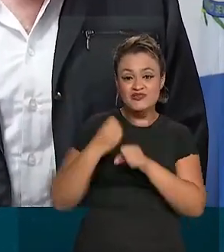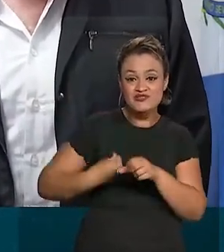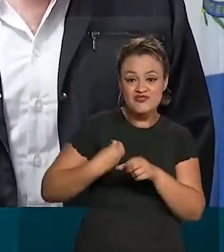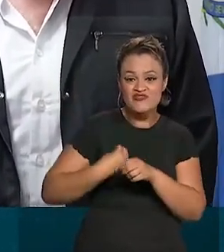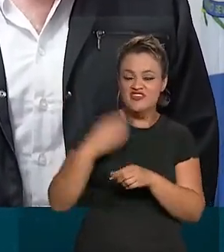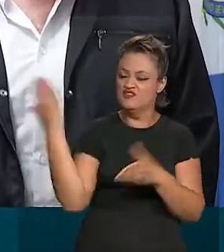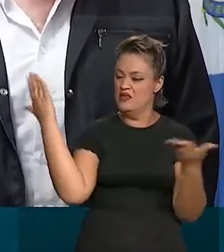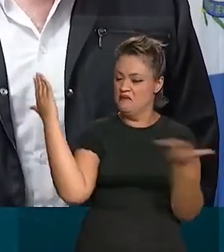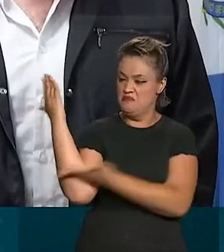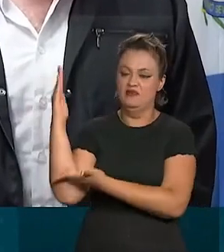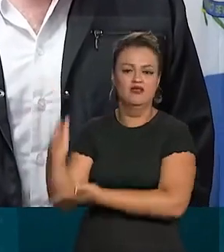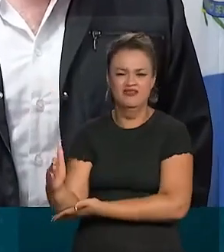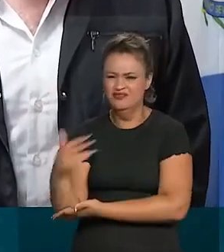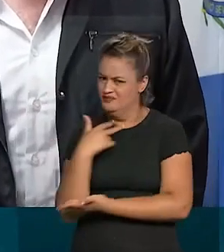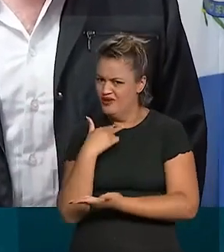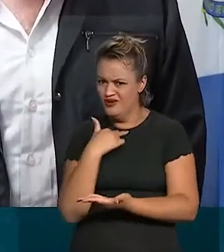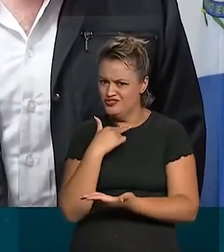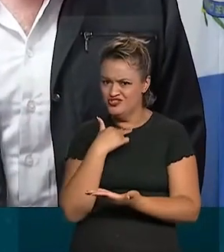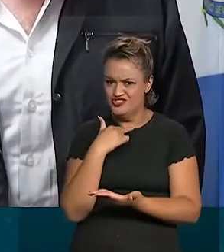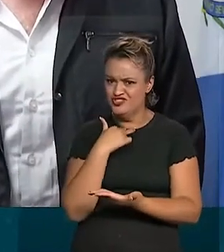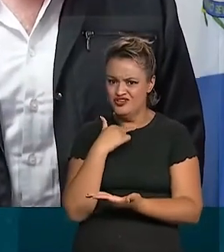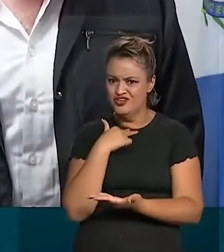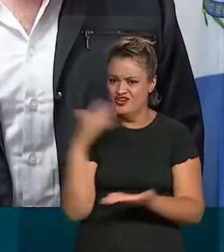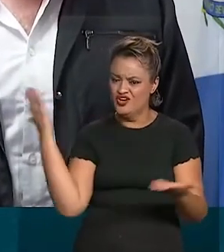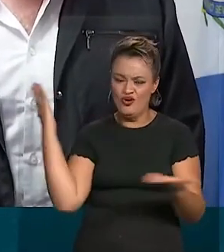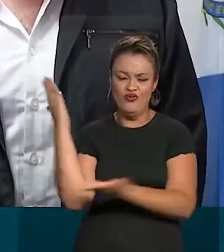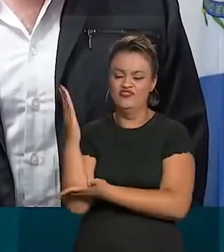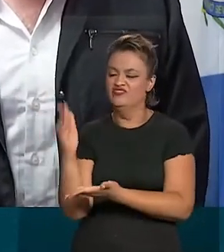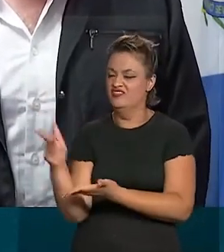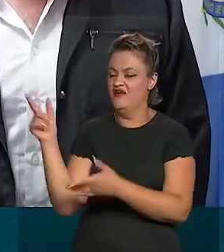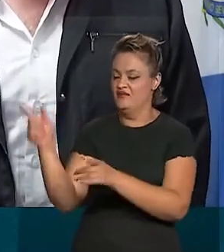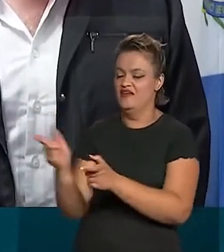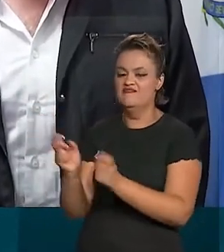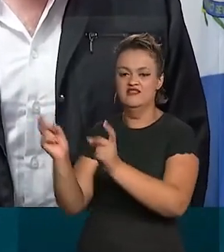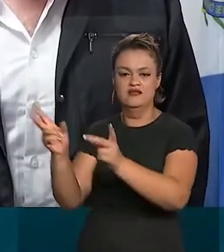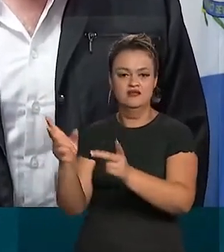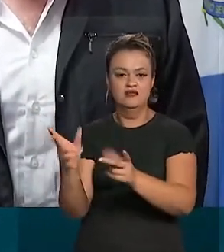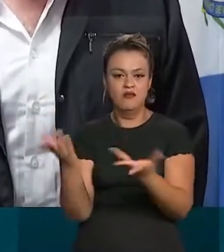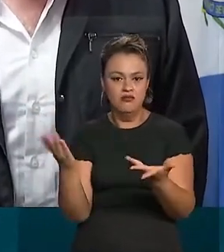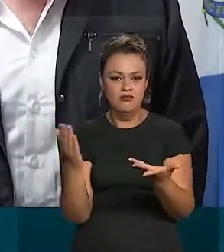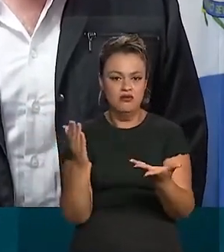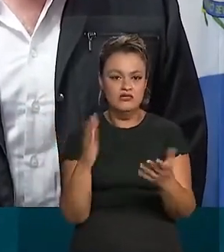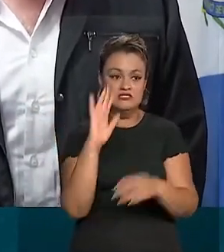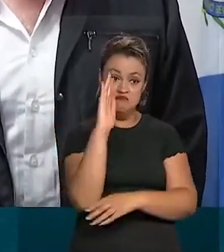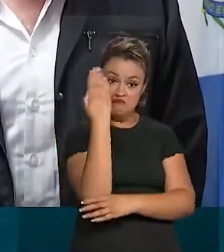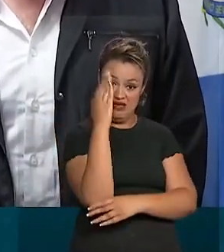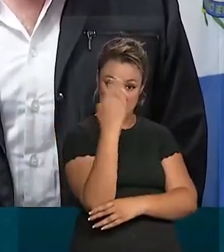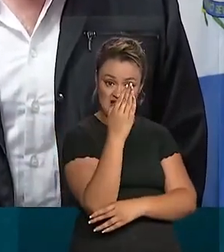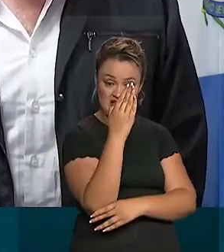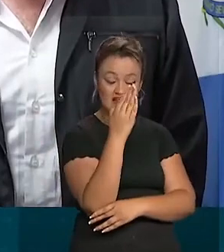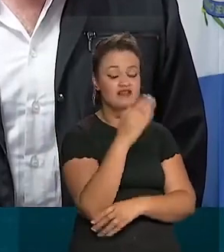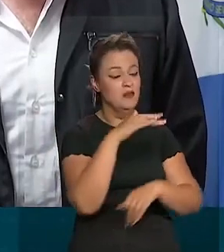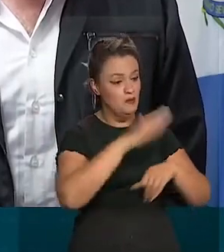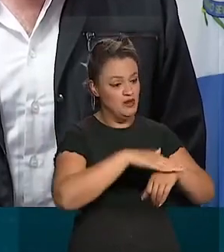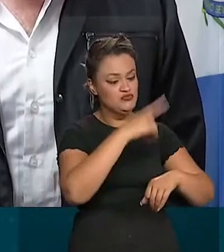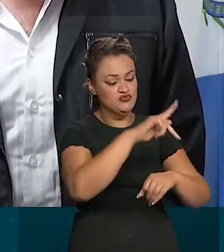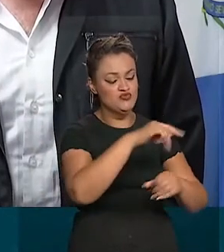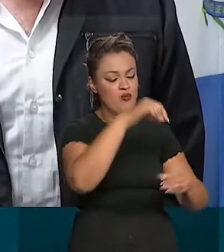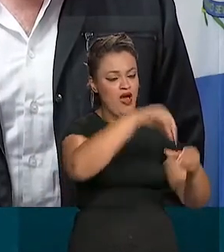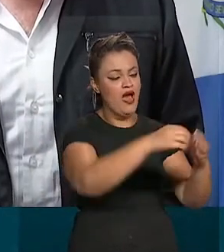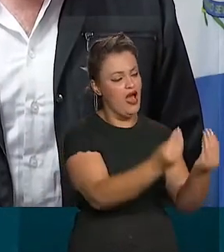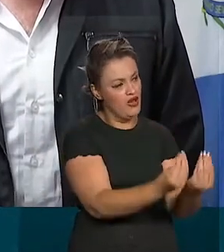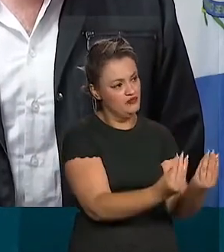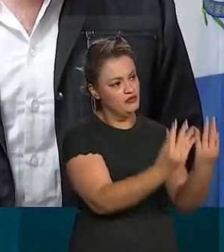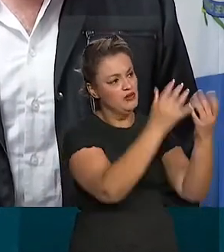todos os 215 milhões de brasileiros, cortar para ele ganhar dinheiro. Se ele quer utilizar madeira para ganhar dinheiro, ele que plante, espera